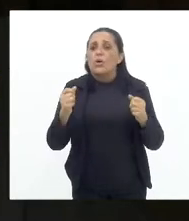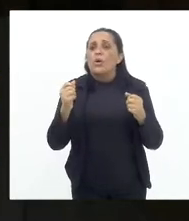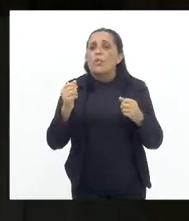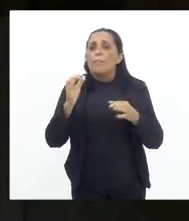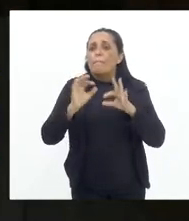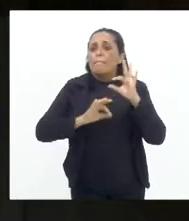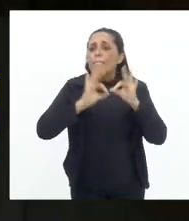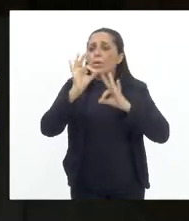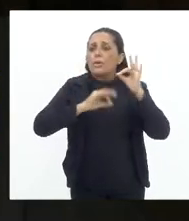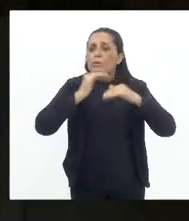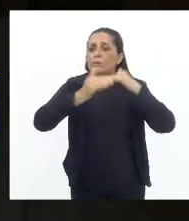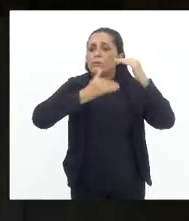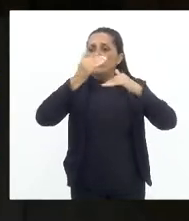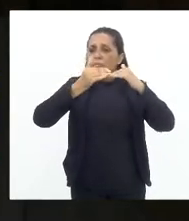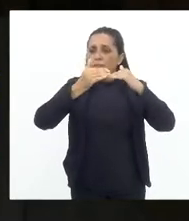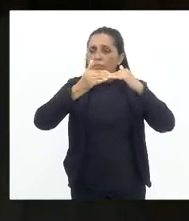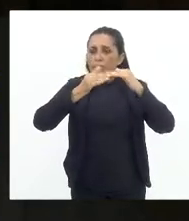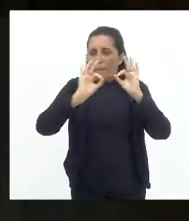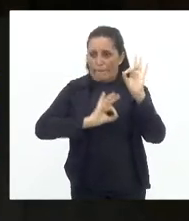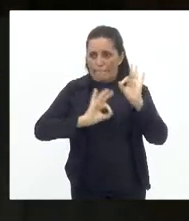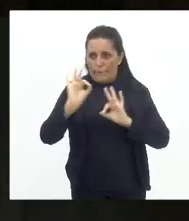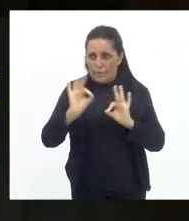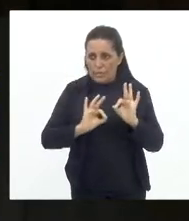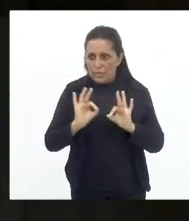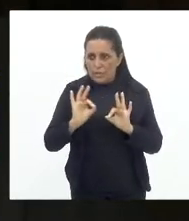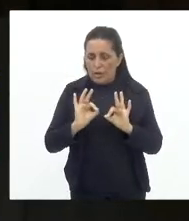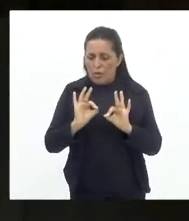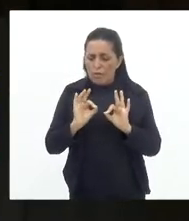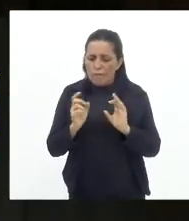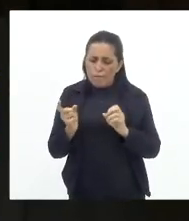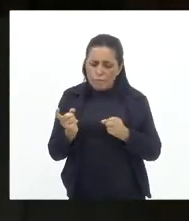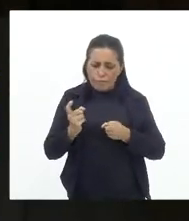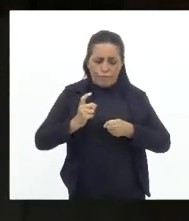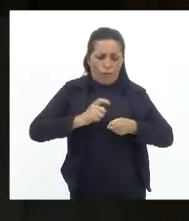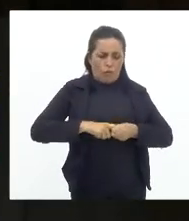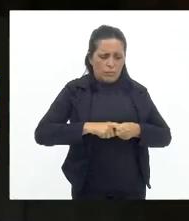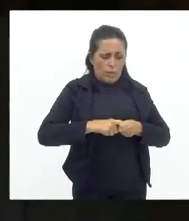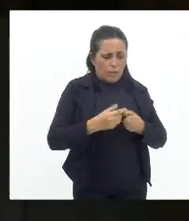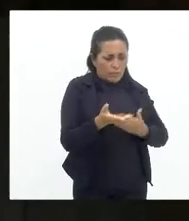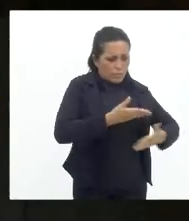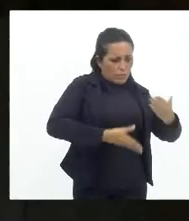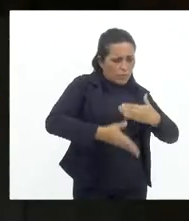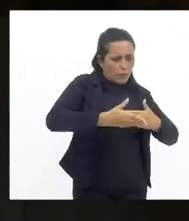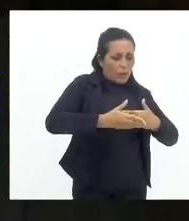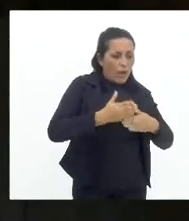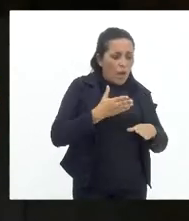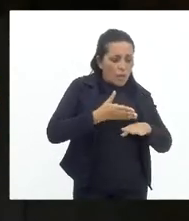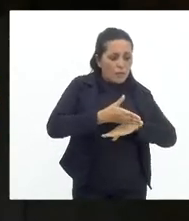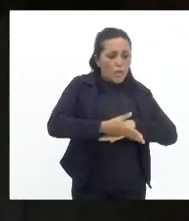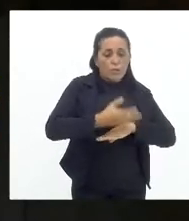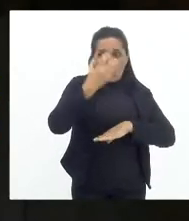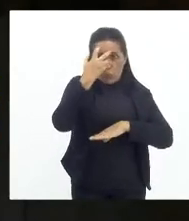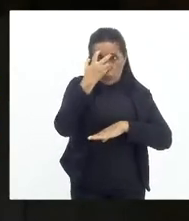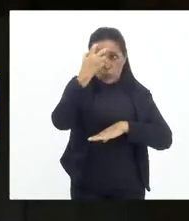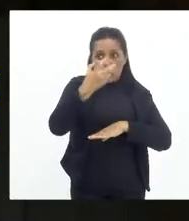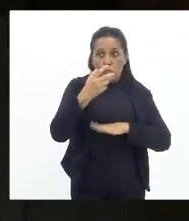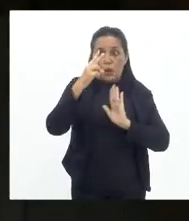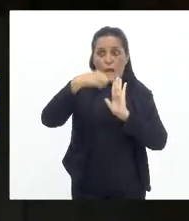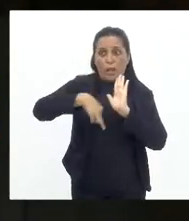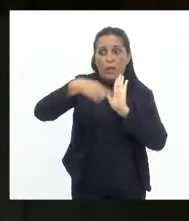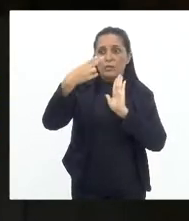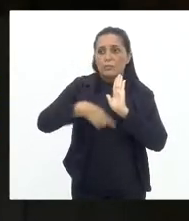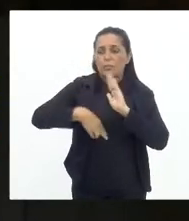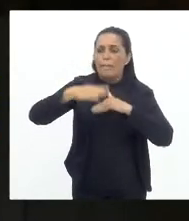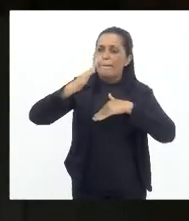processo de preparação para enfrentar a Rejane para sua ressocialização tem essa cultura ter acesso a leitura